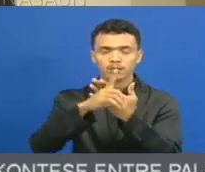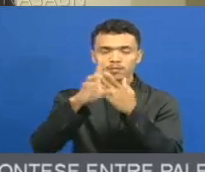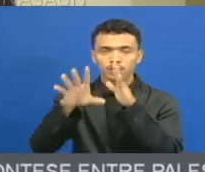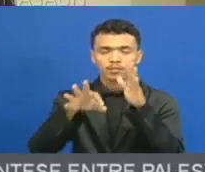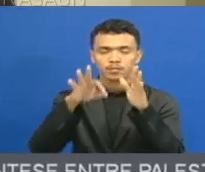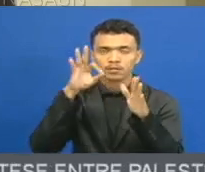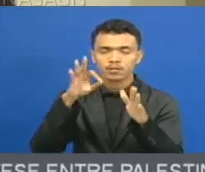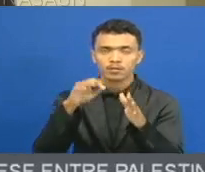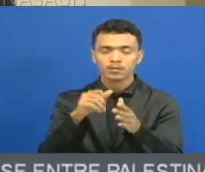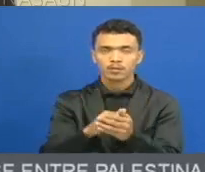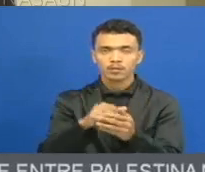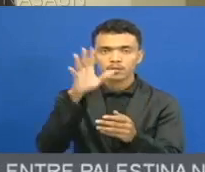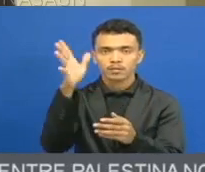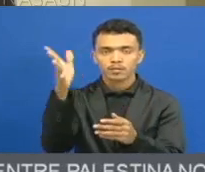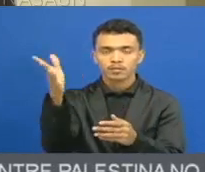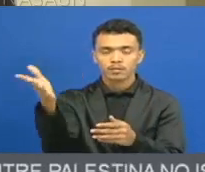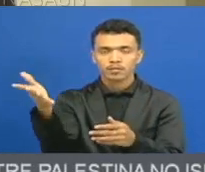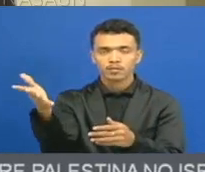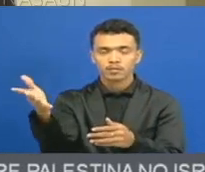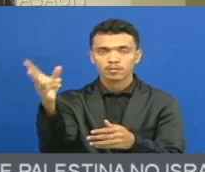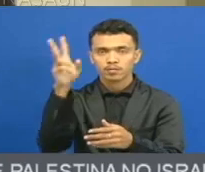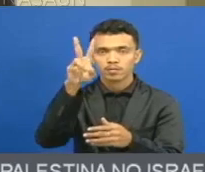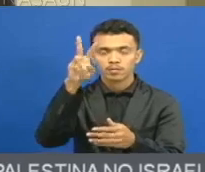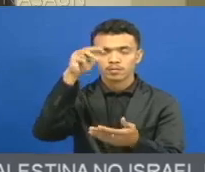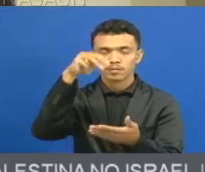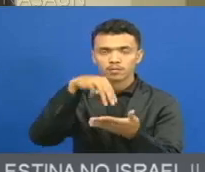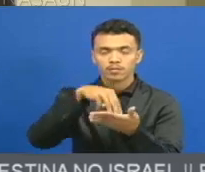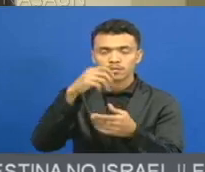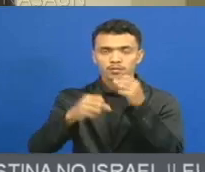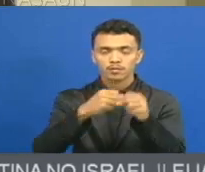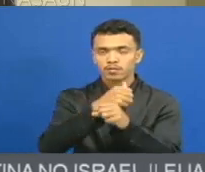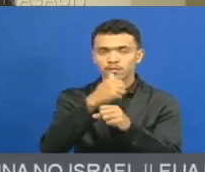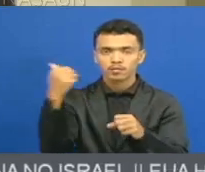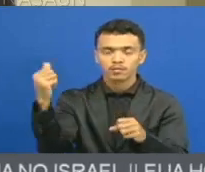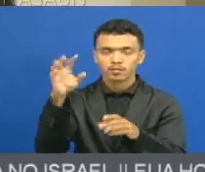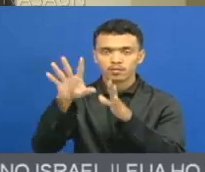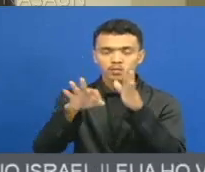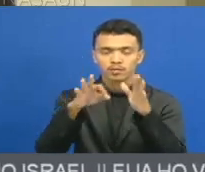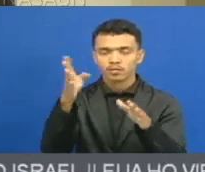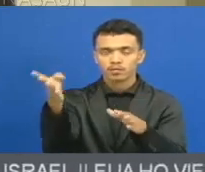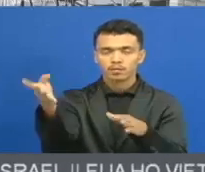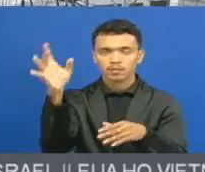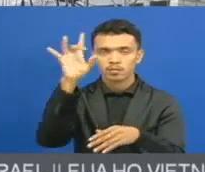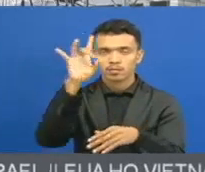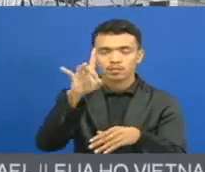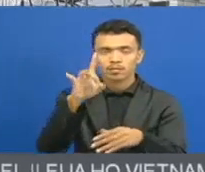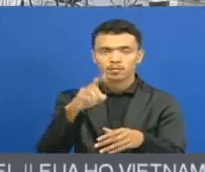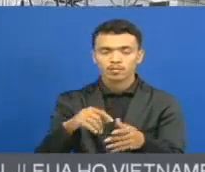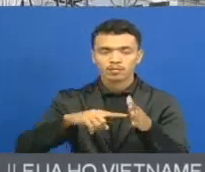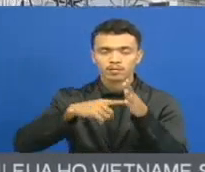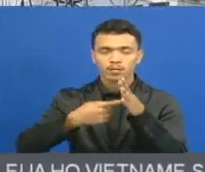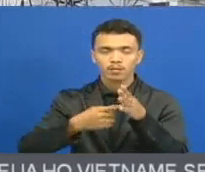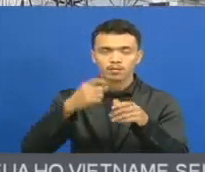tem projeção bele etan 51, 52 milhões. Tinha um coto que está 48,36 milhões. Rahu,